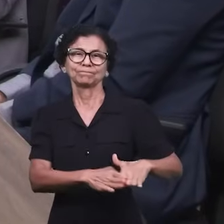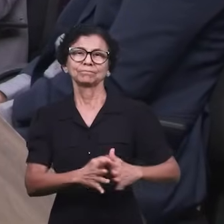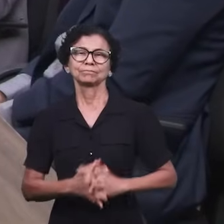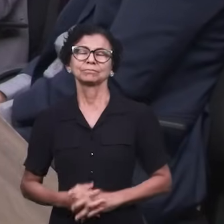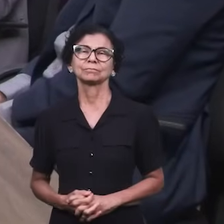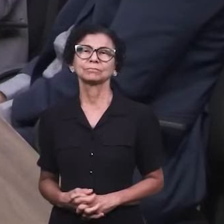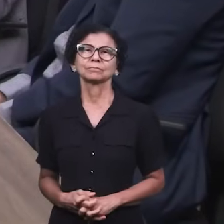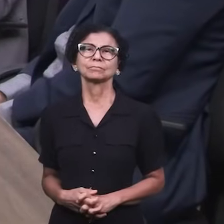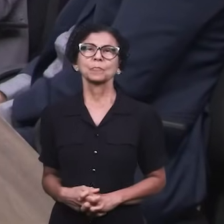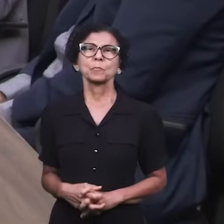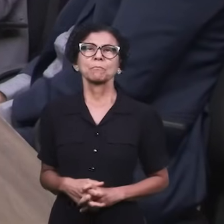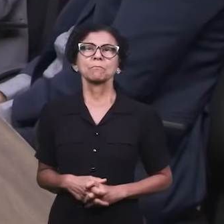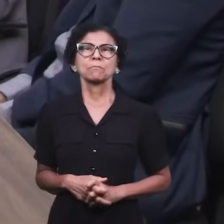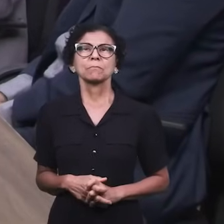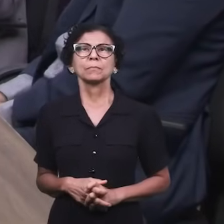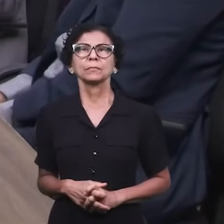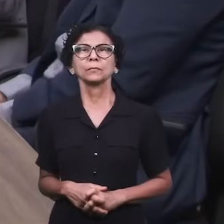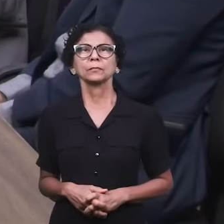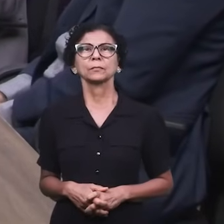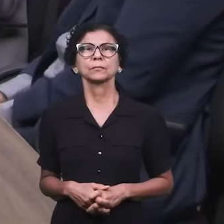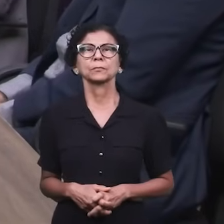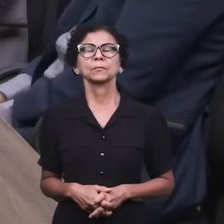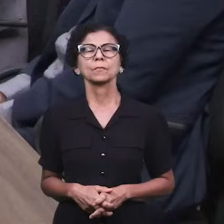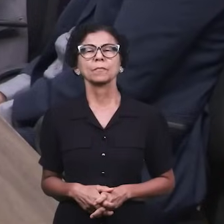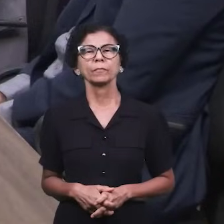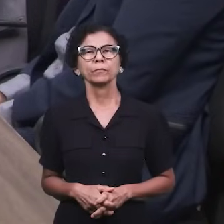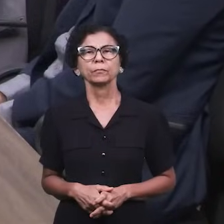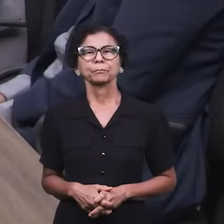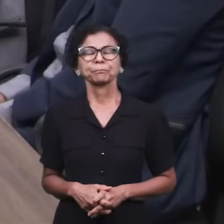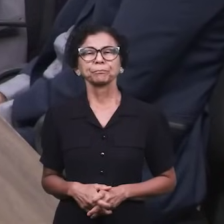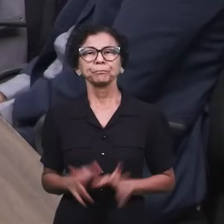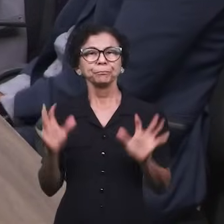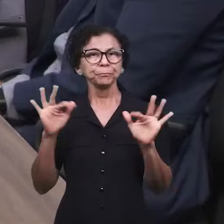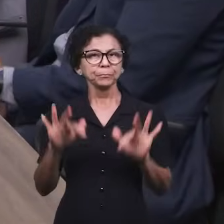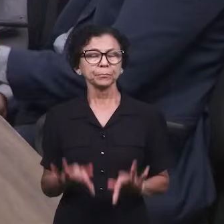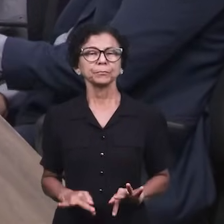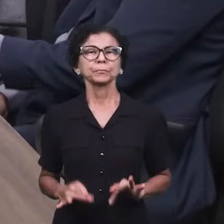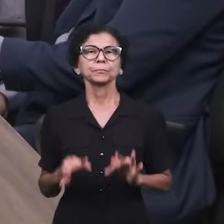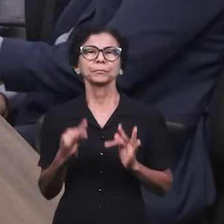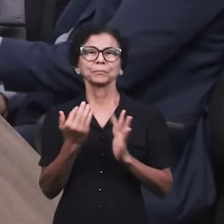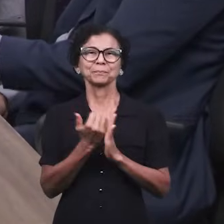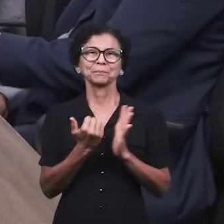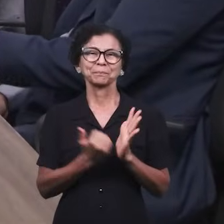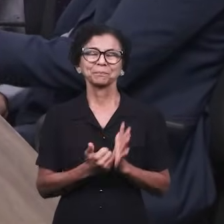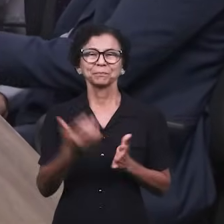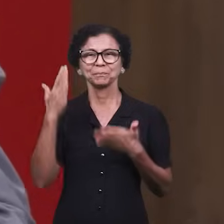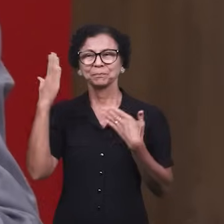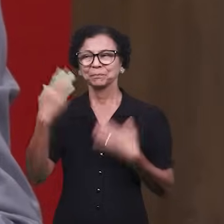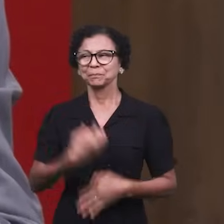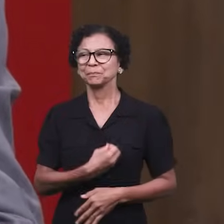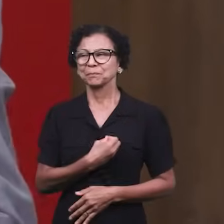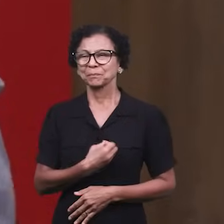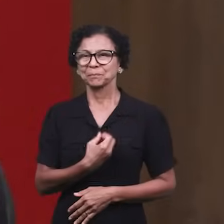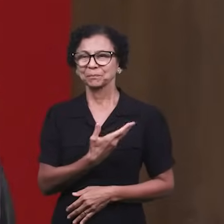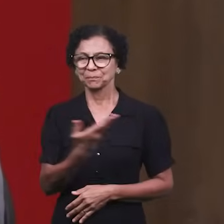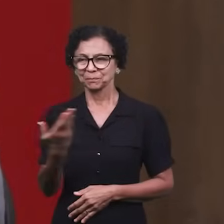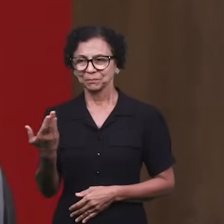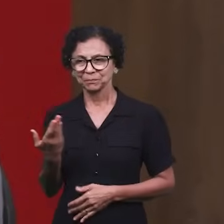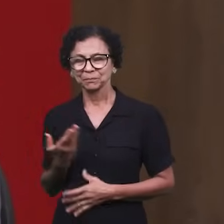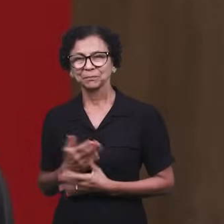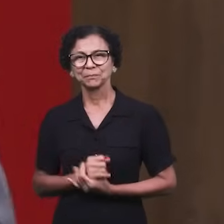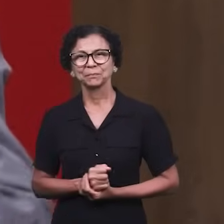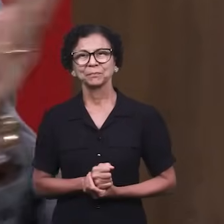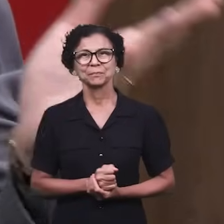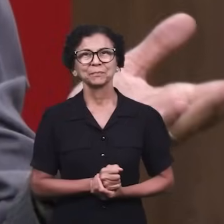Experiência maravilhosa, não é? Bem, nós estamos chegando ao final de mais um episódio. Queria agradecer a participação dos nossos